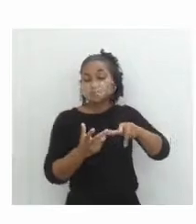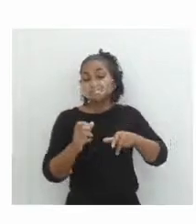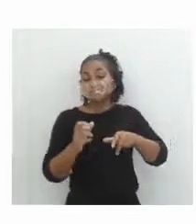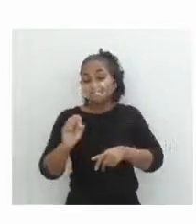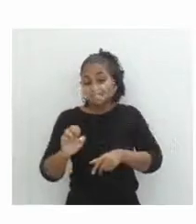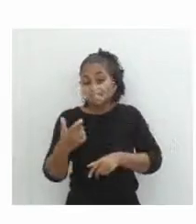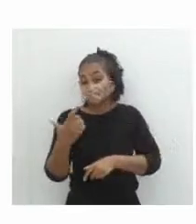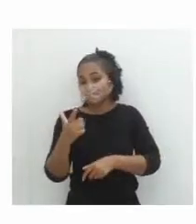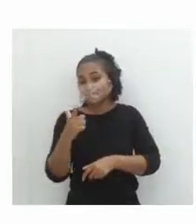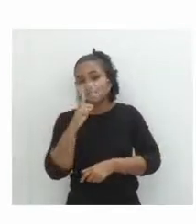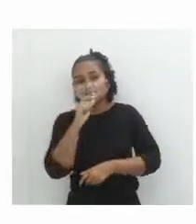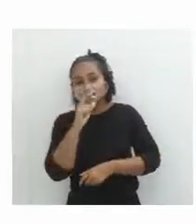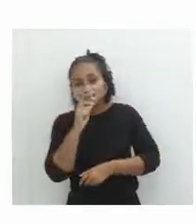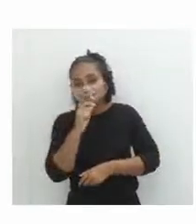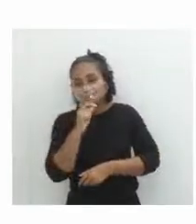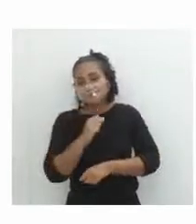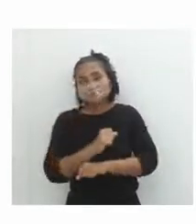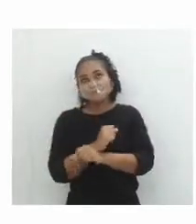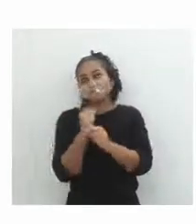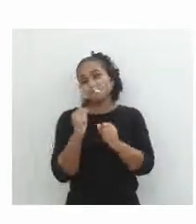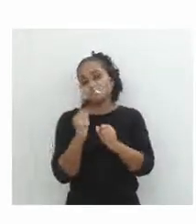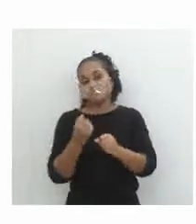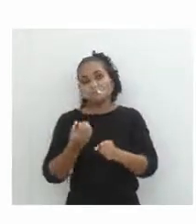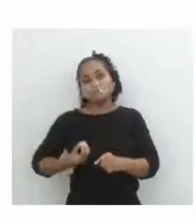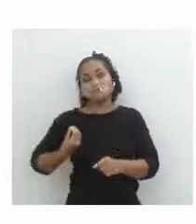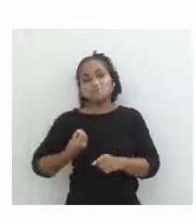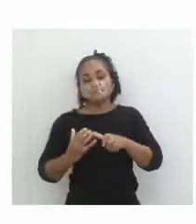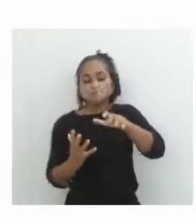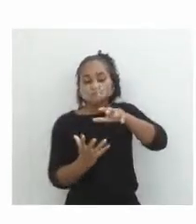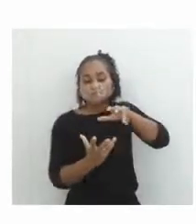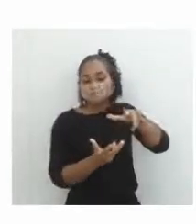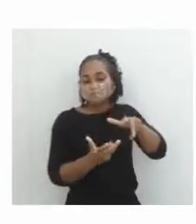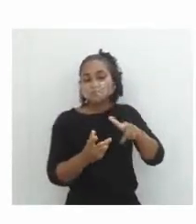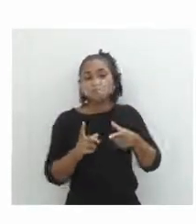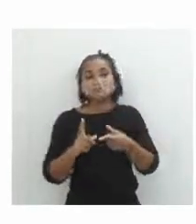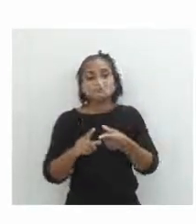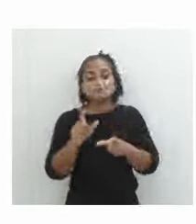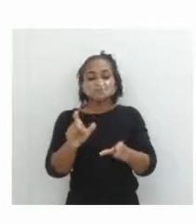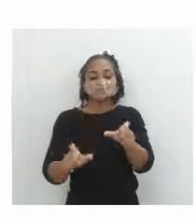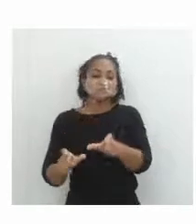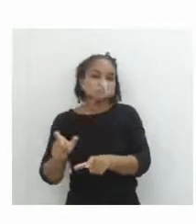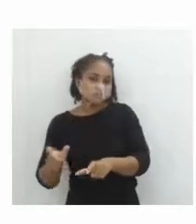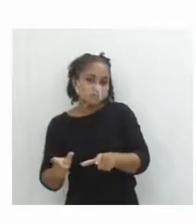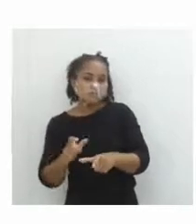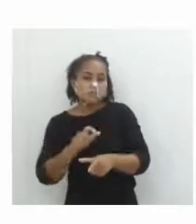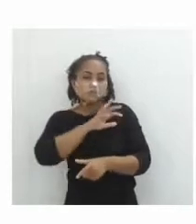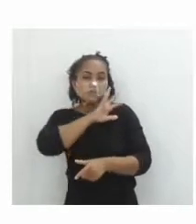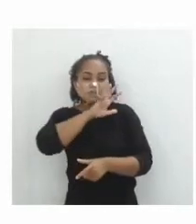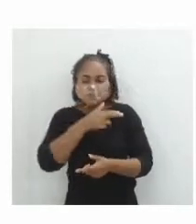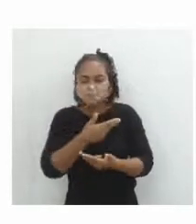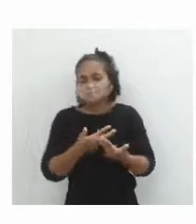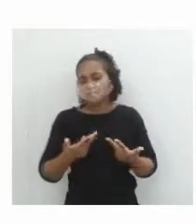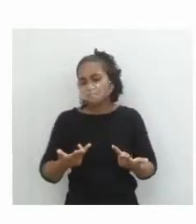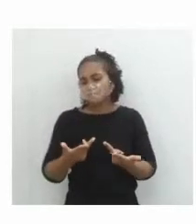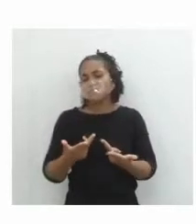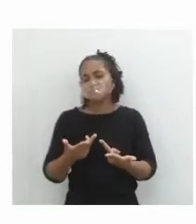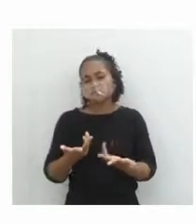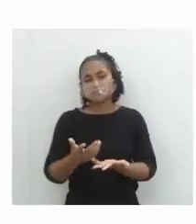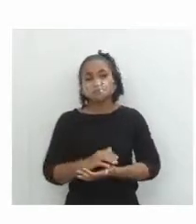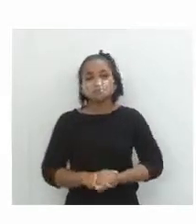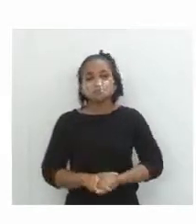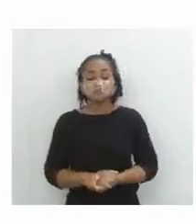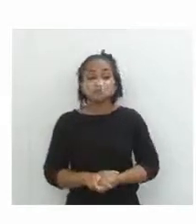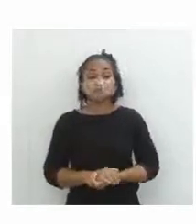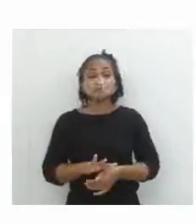ela, o planeta não poderia existir vida, nem existência de seres humanos, e como de outros seres